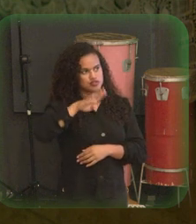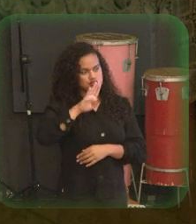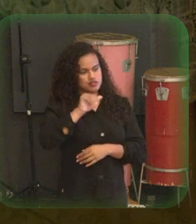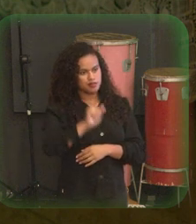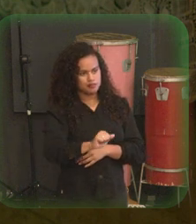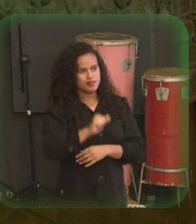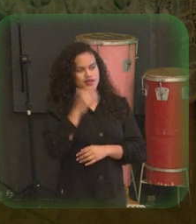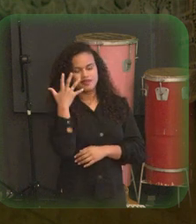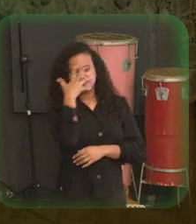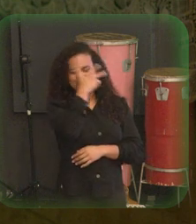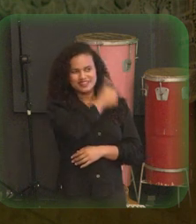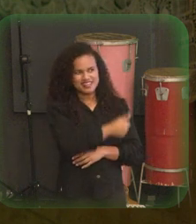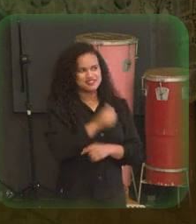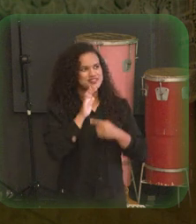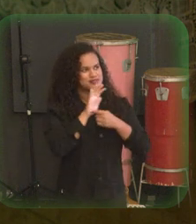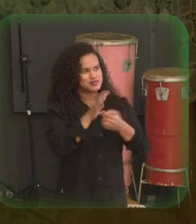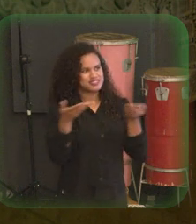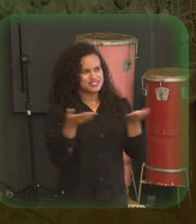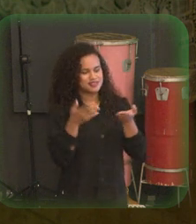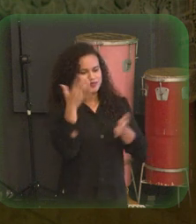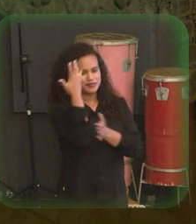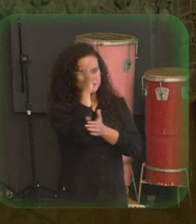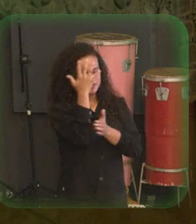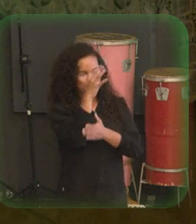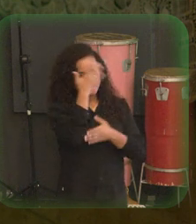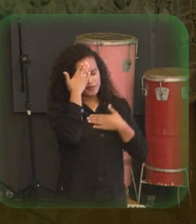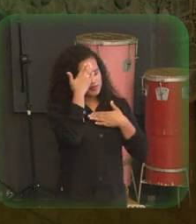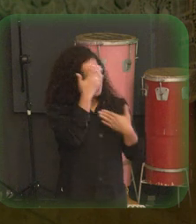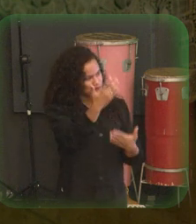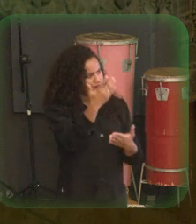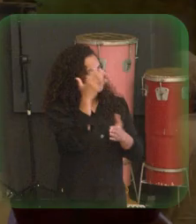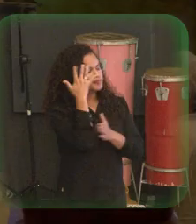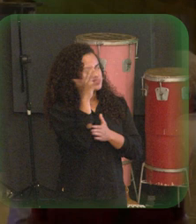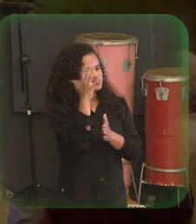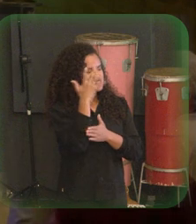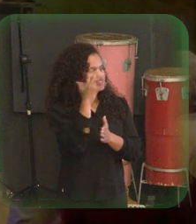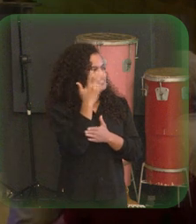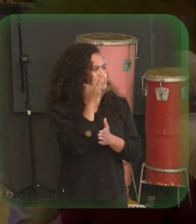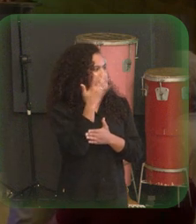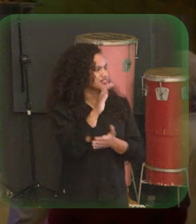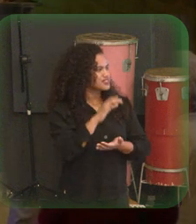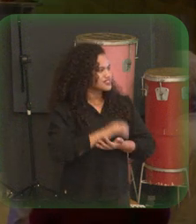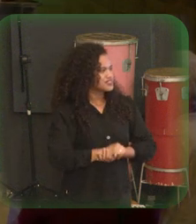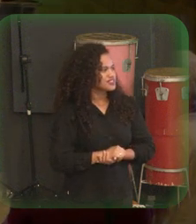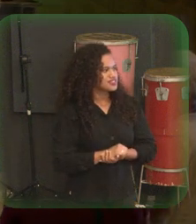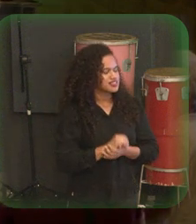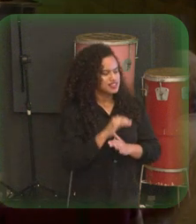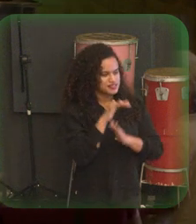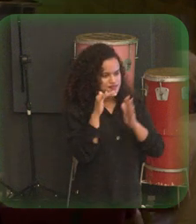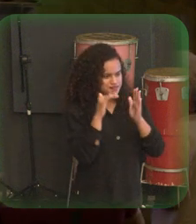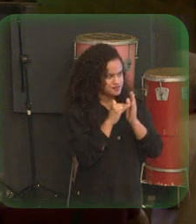hoje. Muito obrigado. Demais autoridades, senhoras e senhores.